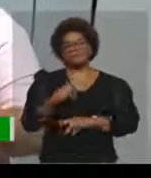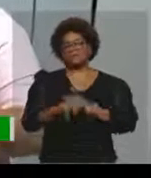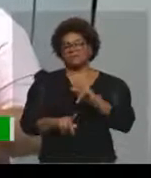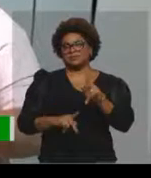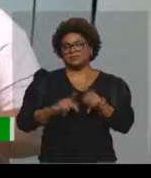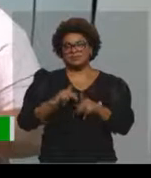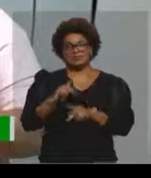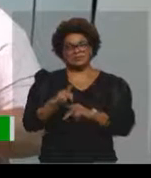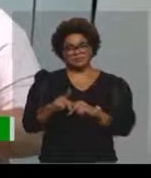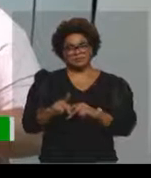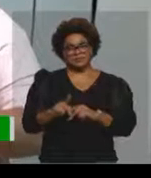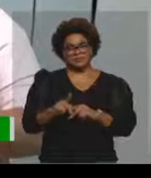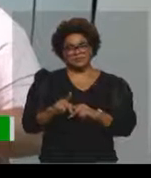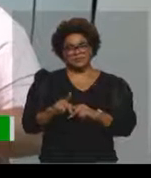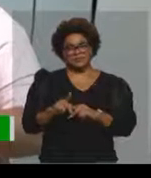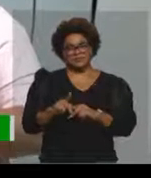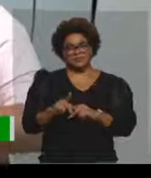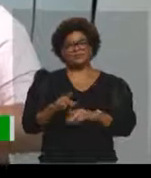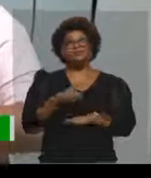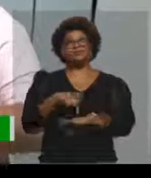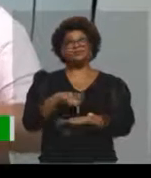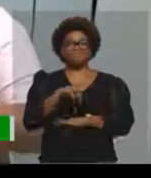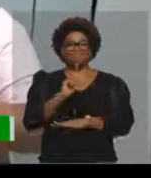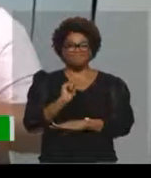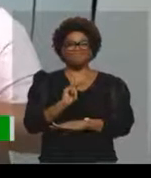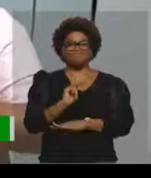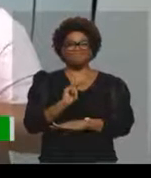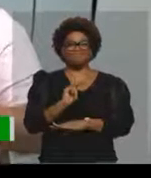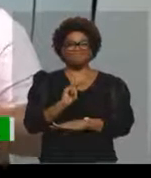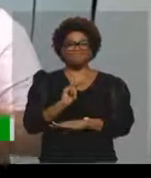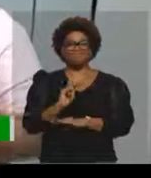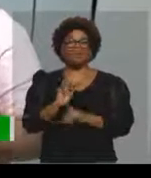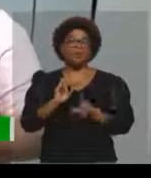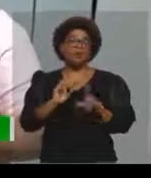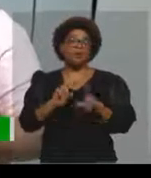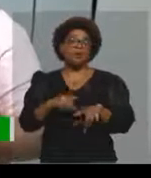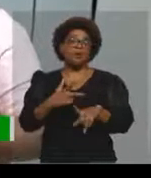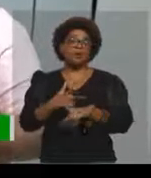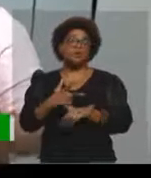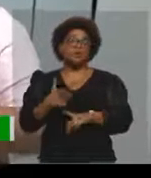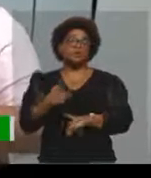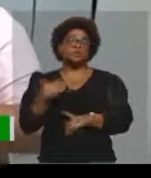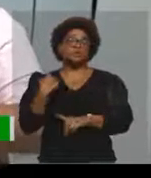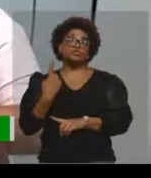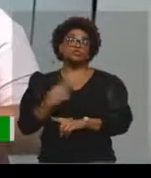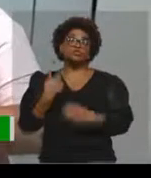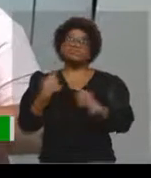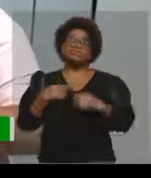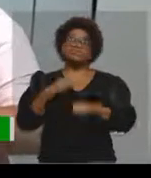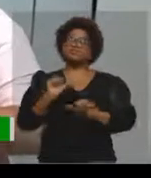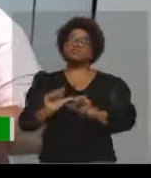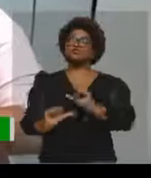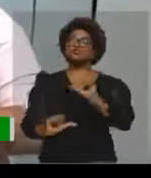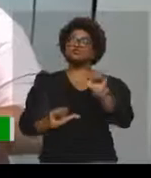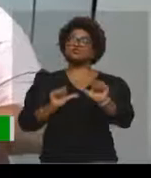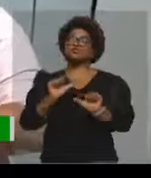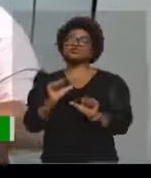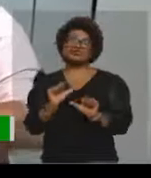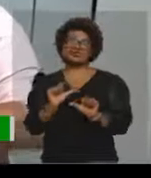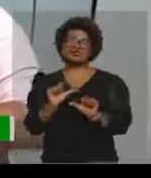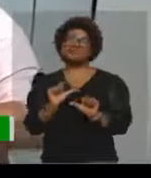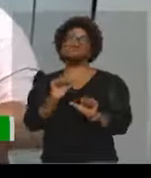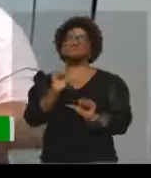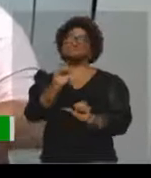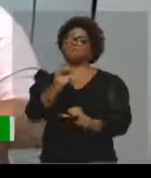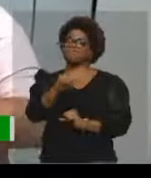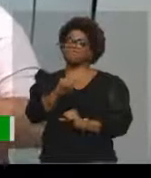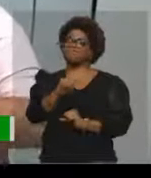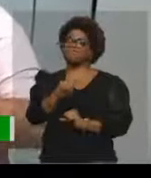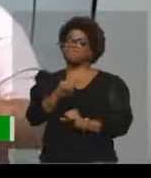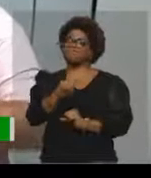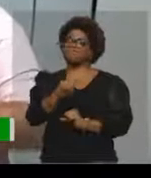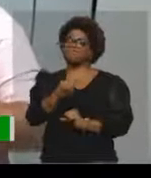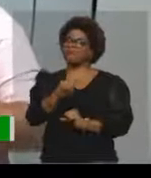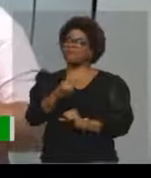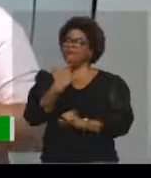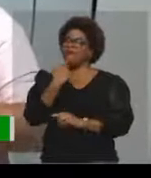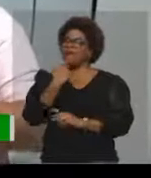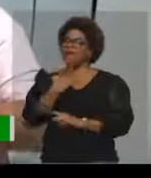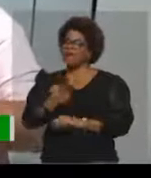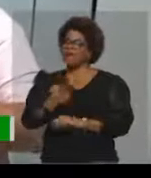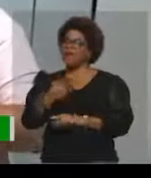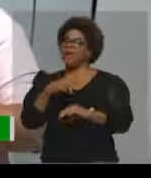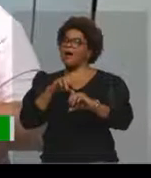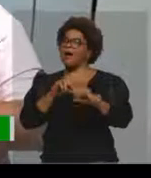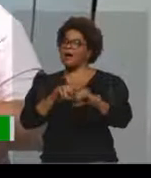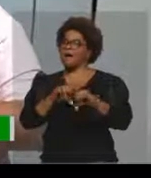da população no nosso país. E é algo que a gente precisa de reverter. Como eu disse na aula, nós precisamos